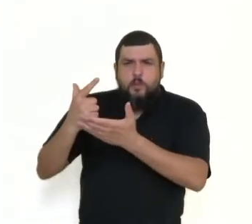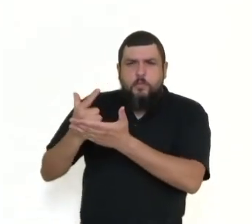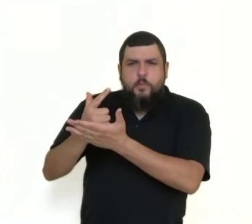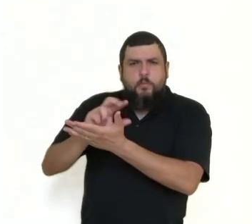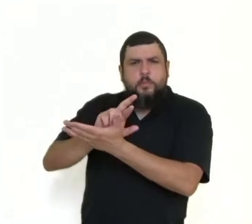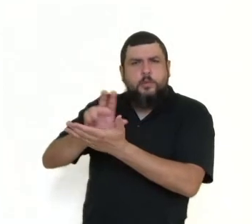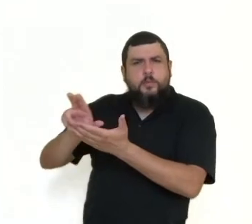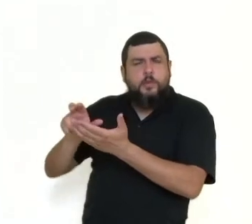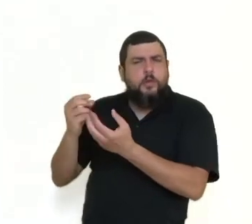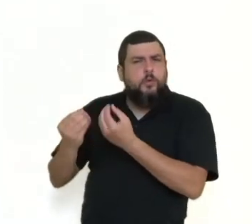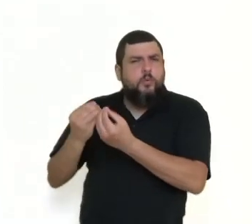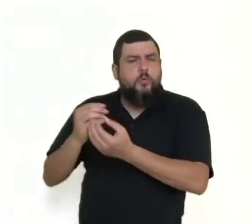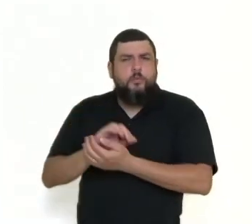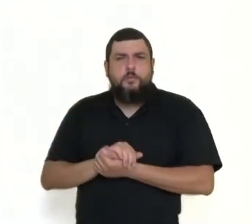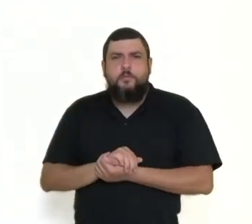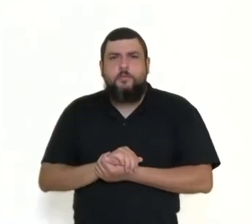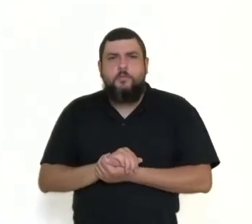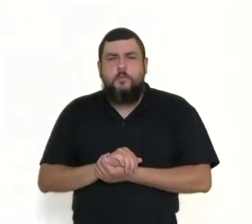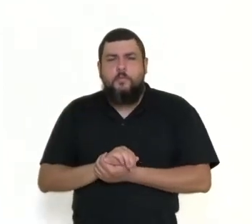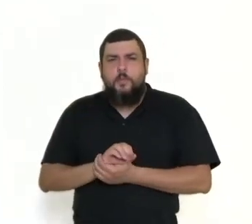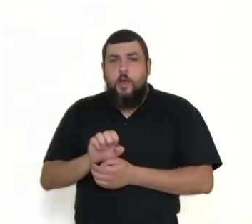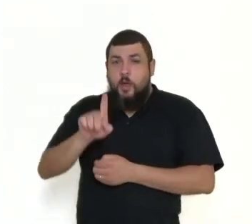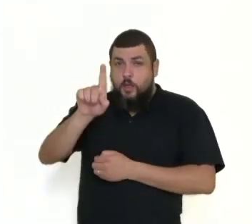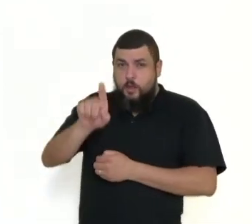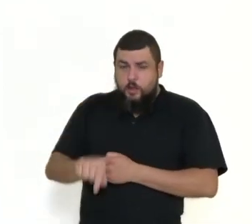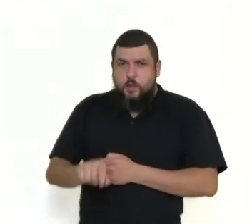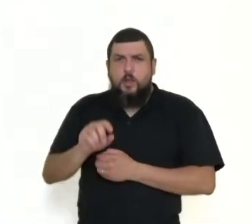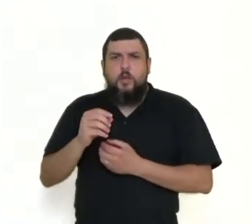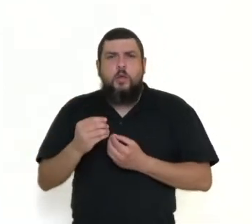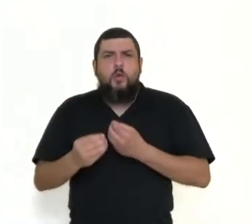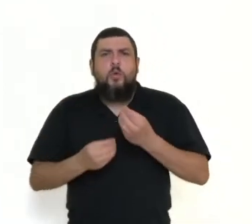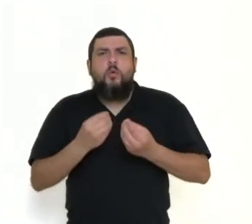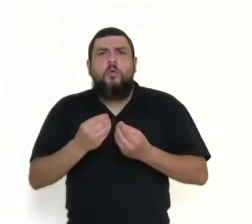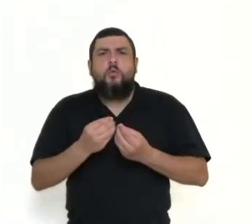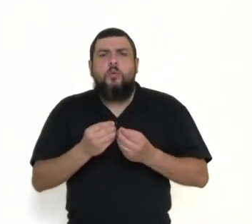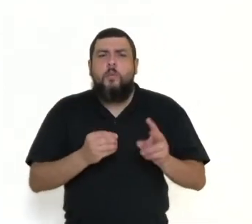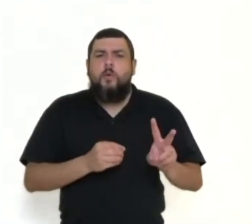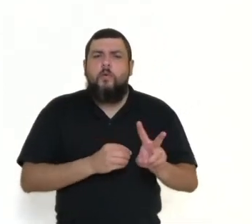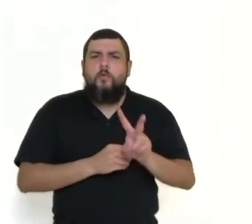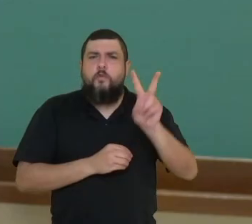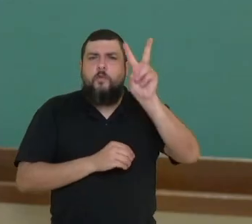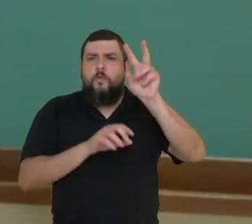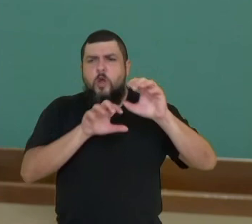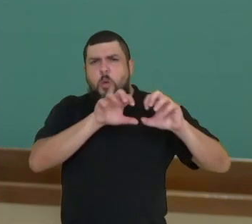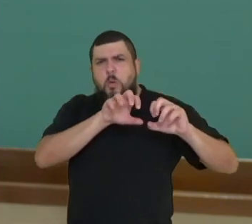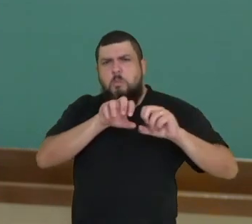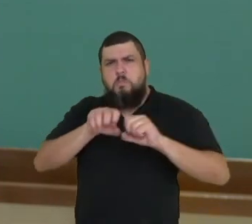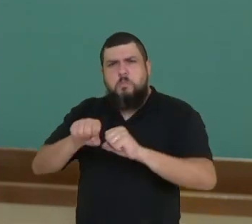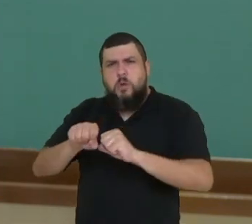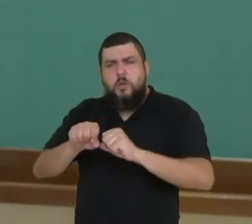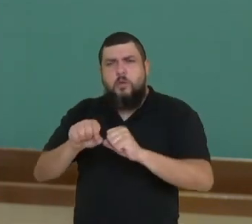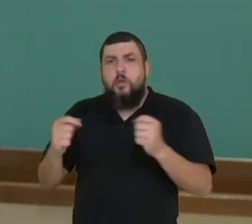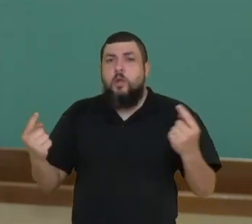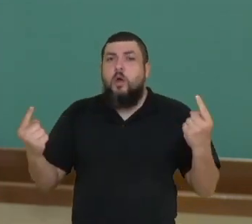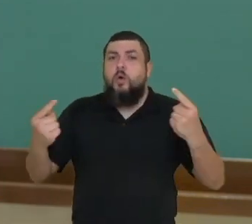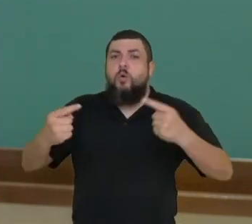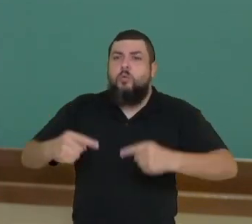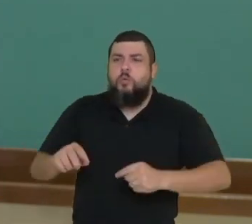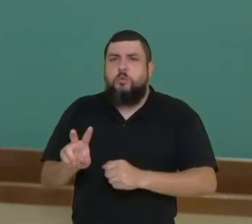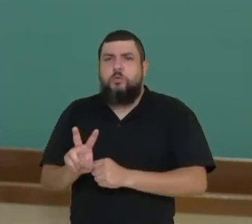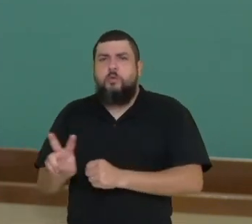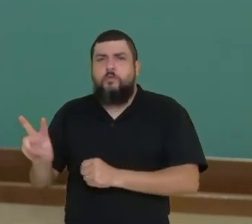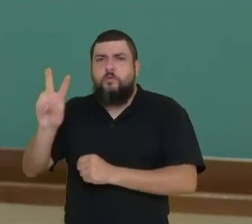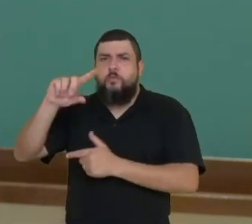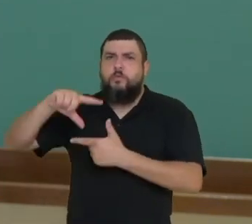que evidencia o conflito entre a imposição dos valores coloniais e valores o quê? Tradicionais,